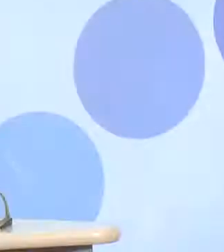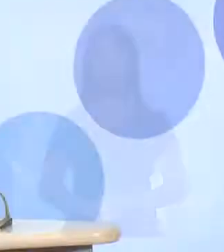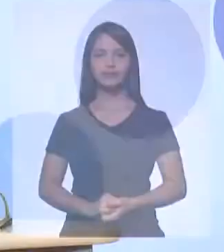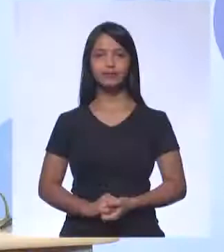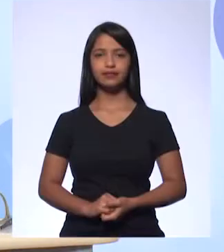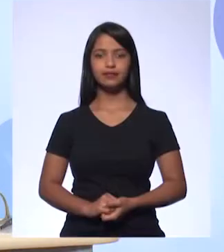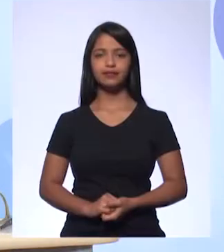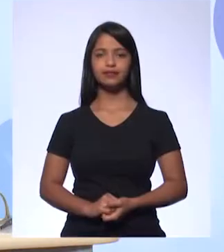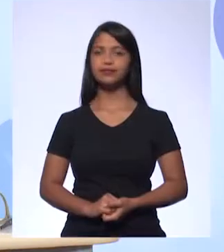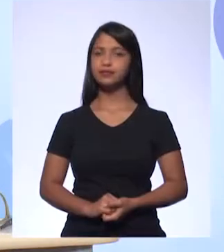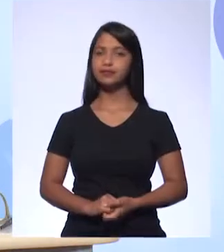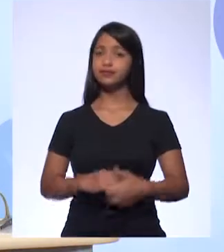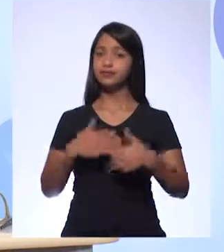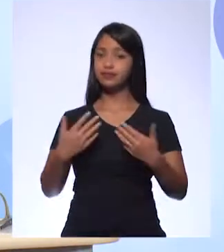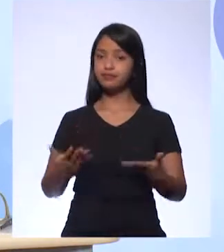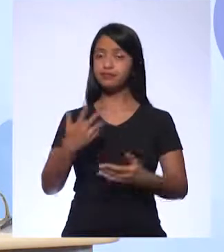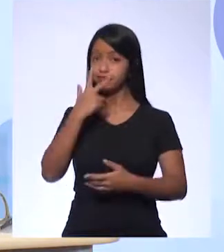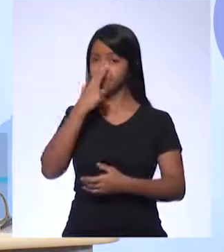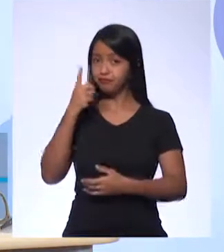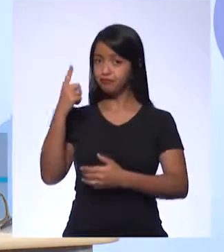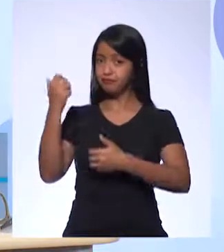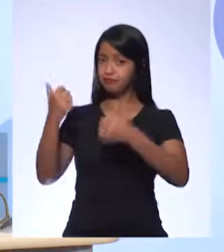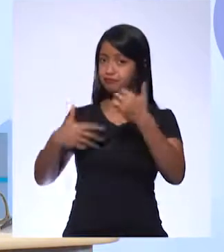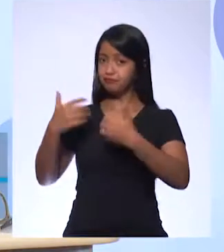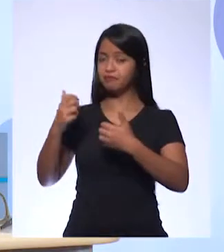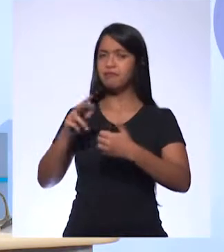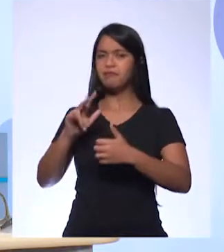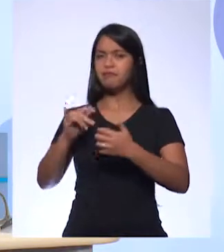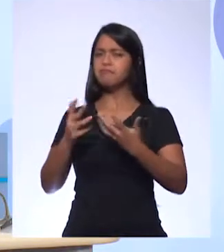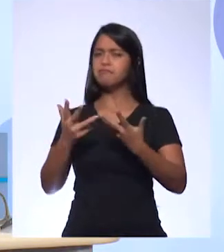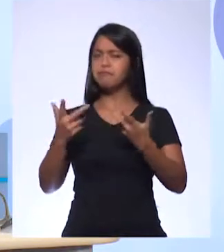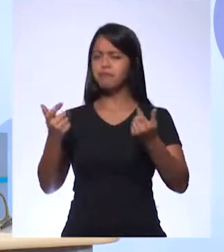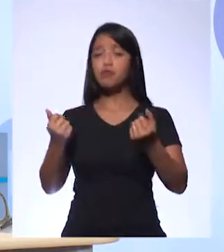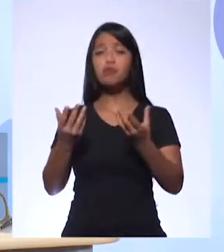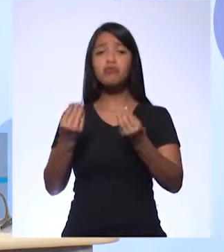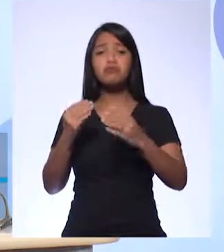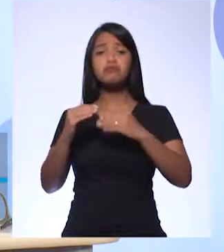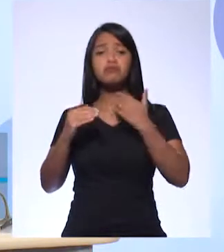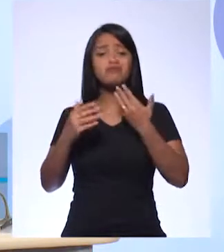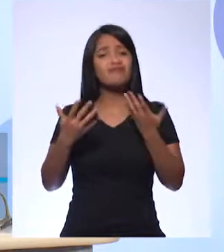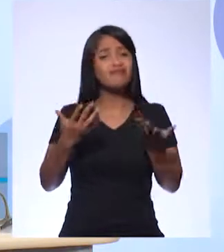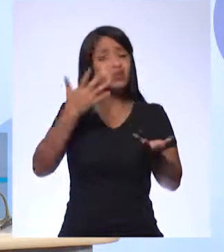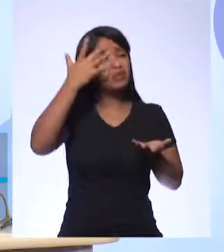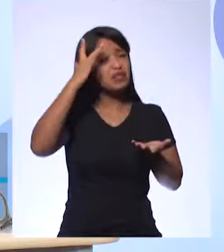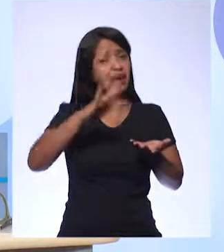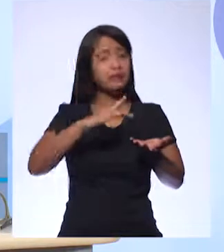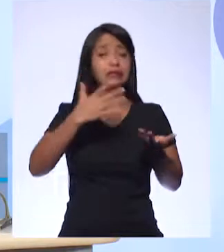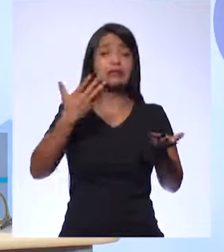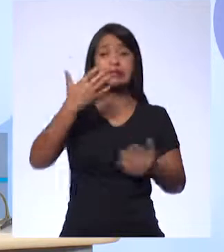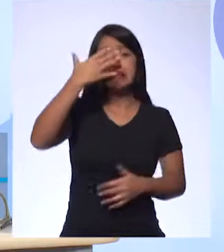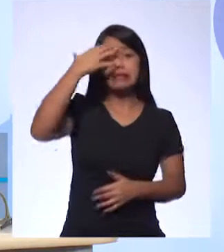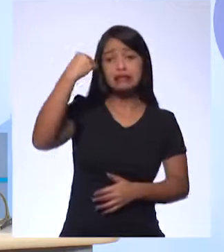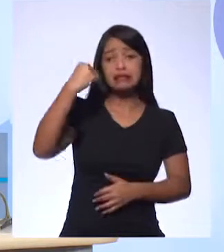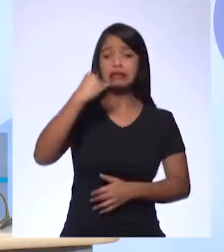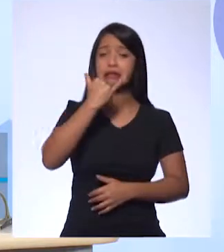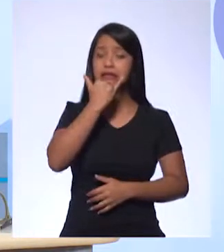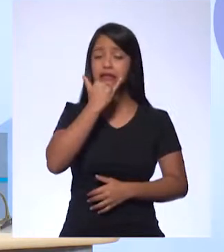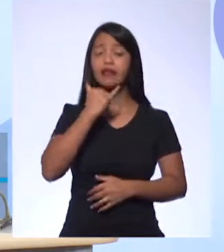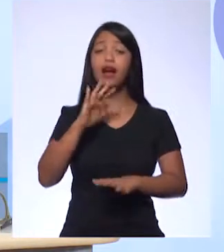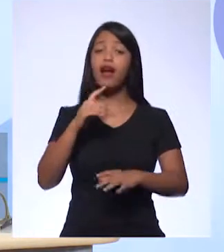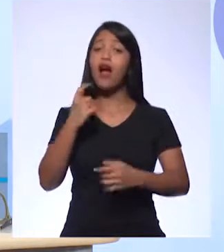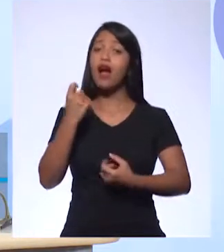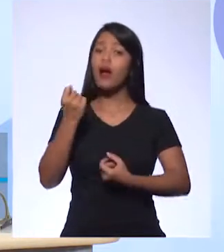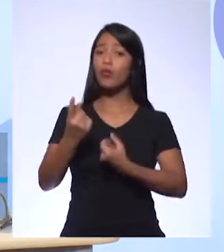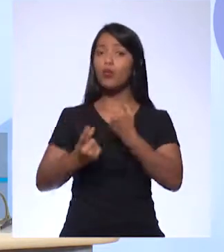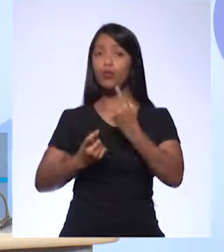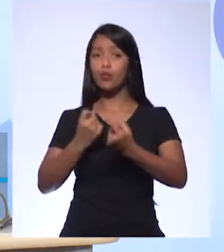Acho que a sua contribuição vai ser sensacional, viu, professor Ed? Que tem muita gente que, não sei, esqueci e tal. Beleza. Agora, alguns, é claro, responderam